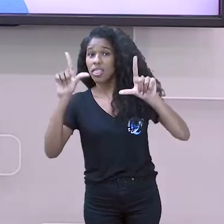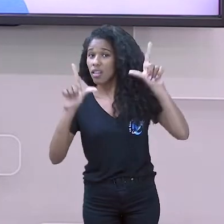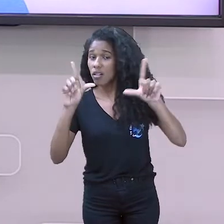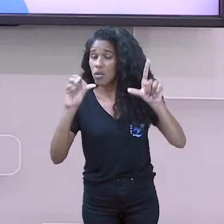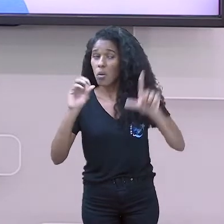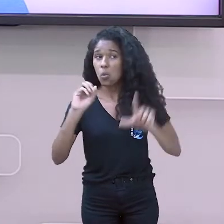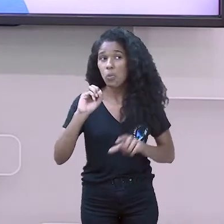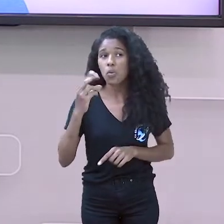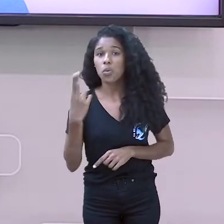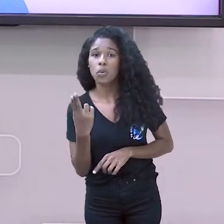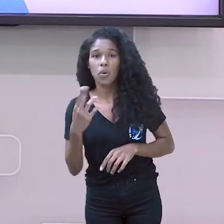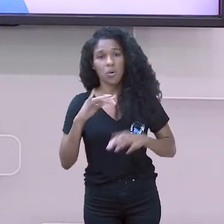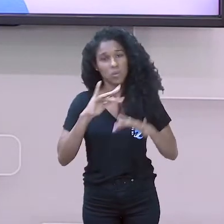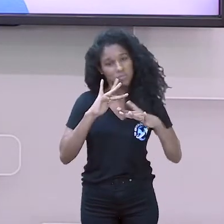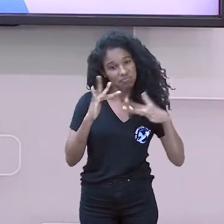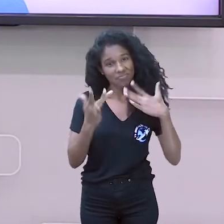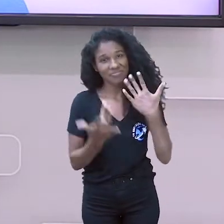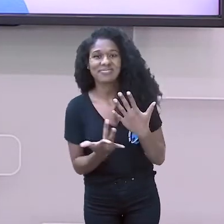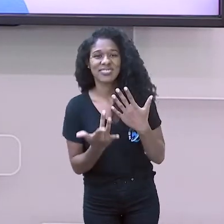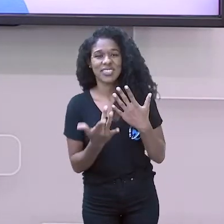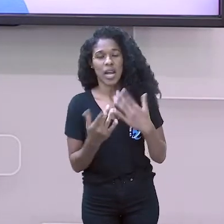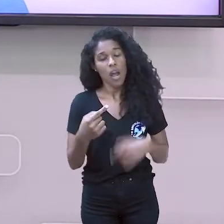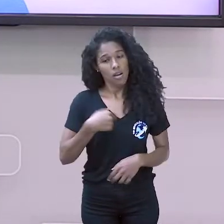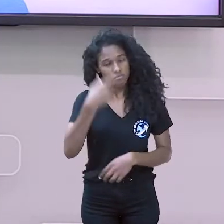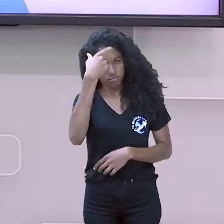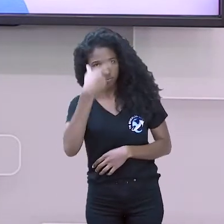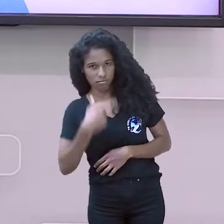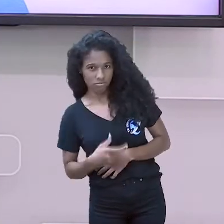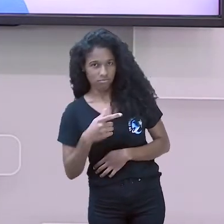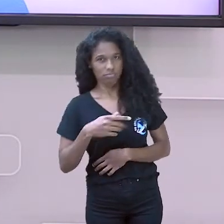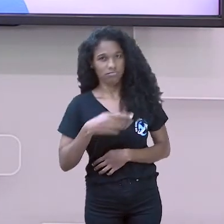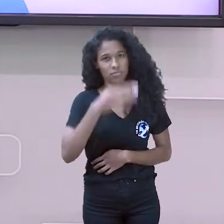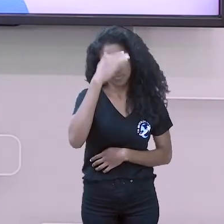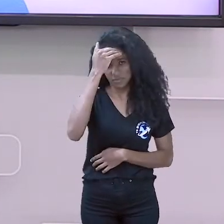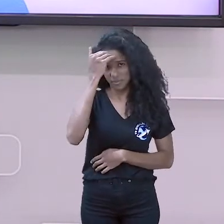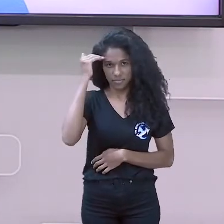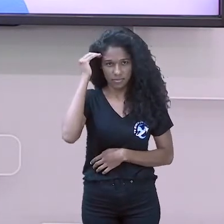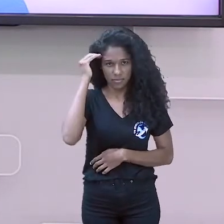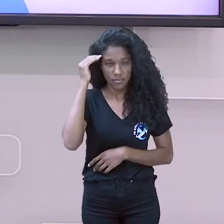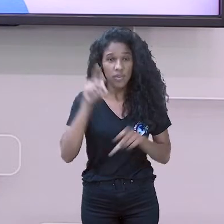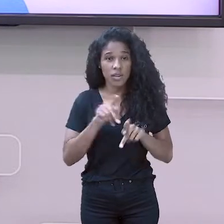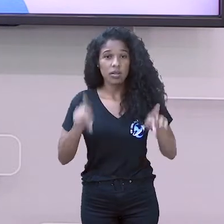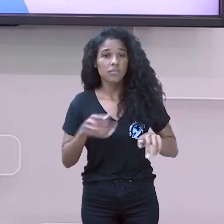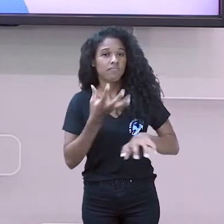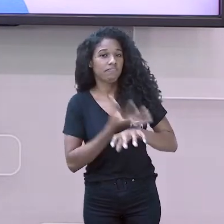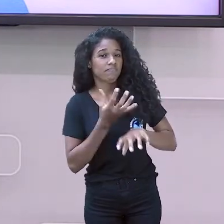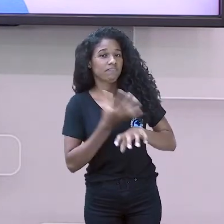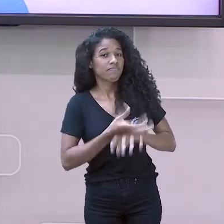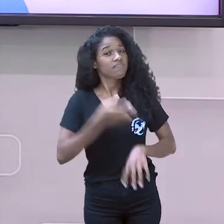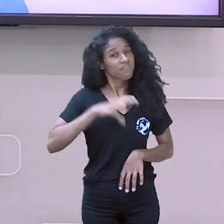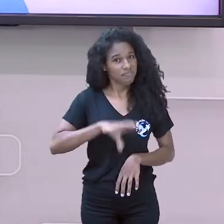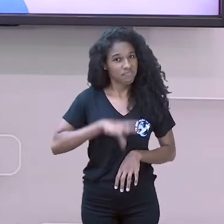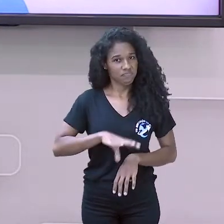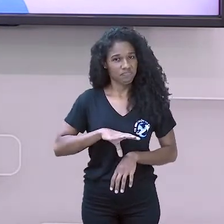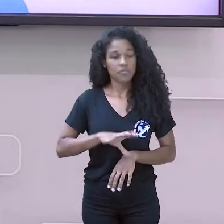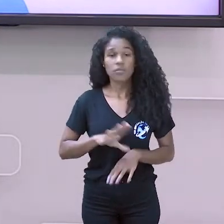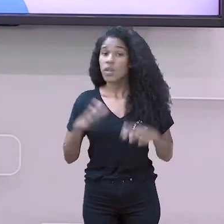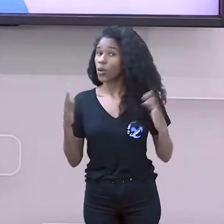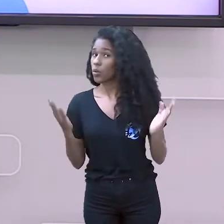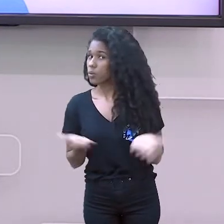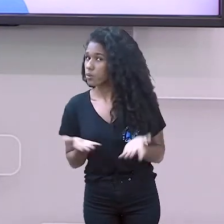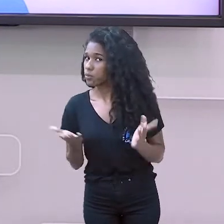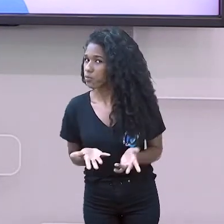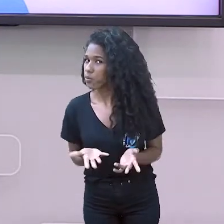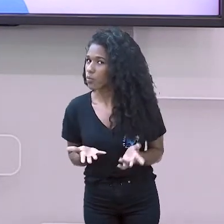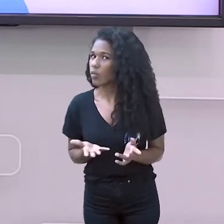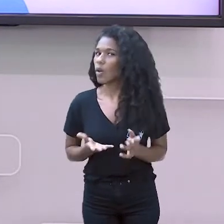pelas nossas redes sociais. Eu sou Patrícia, sou professora de língua portuguesa e hoje falarei